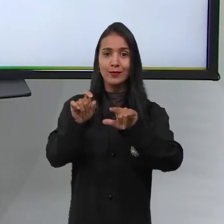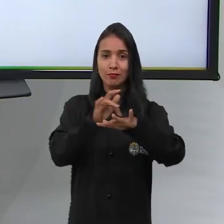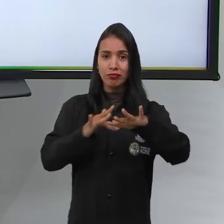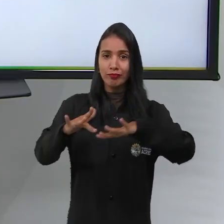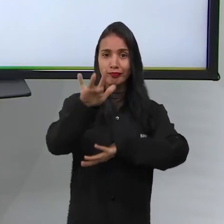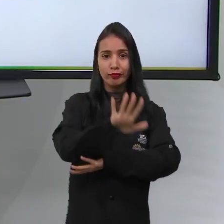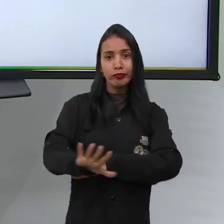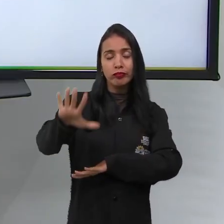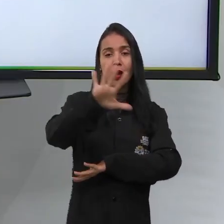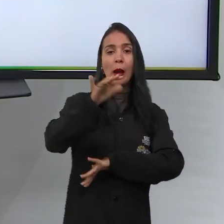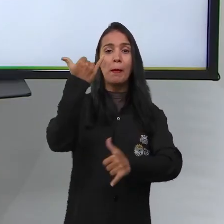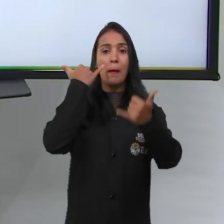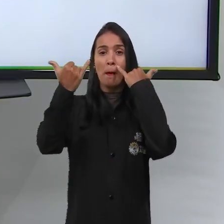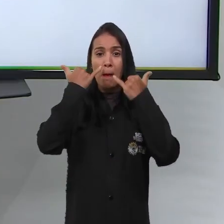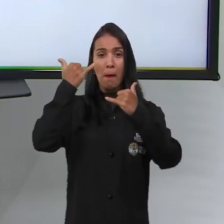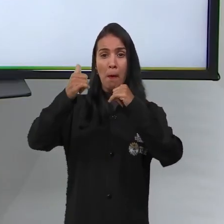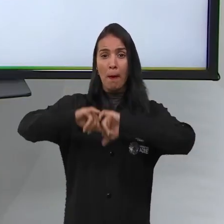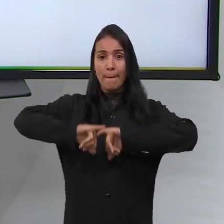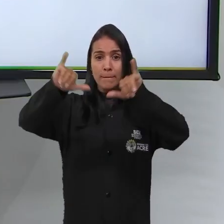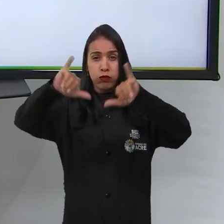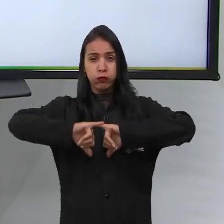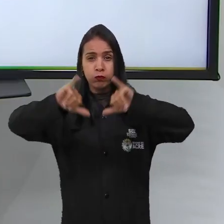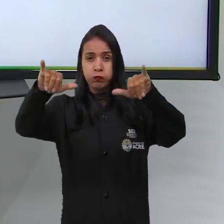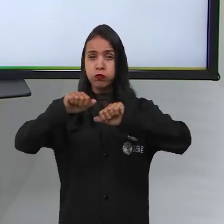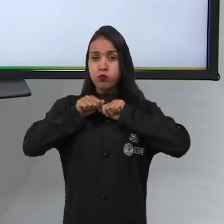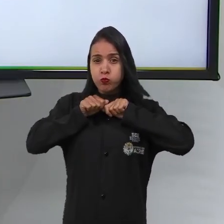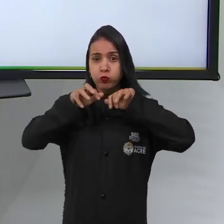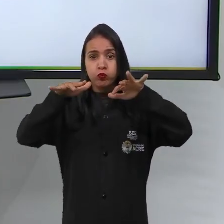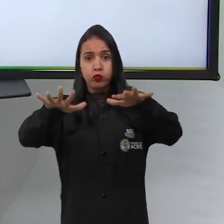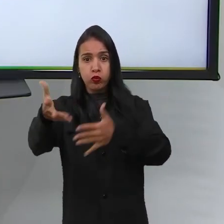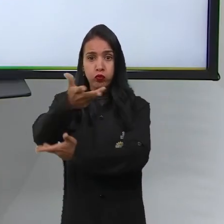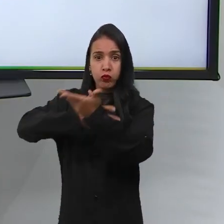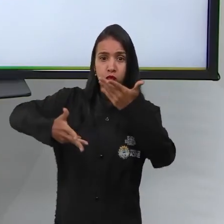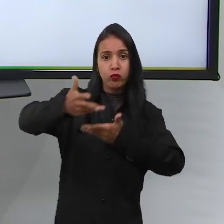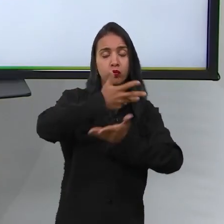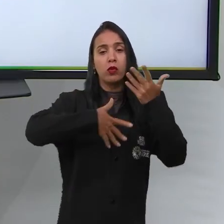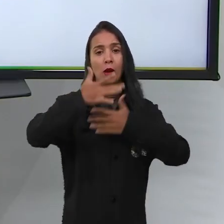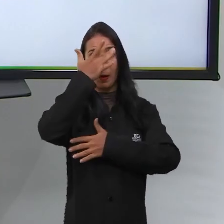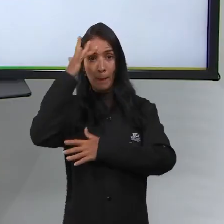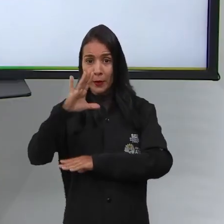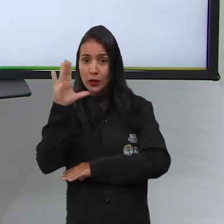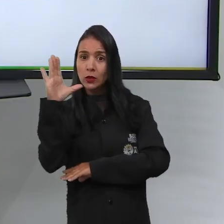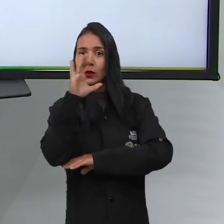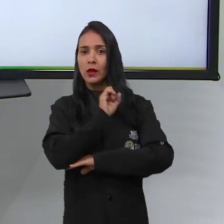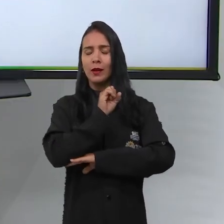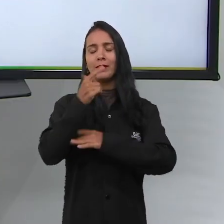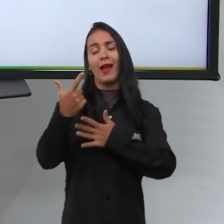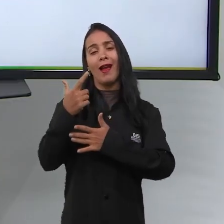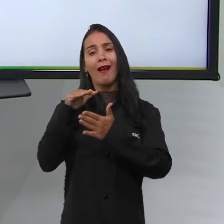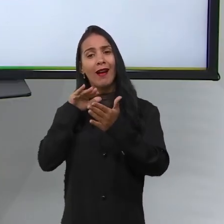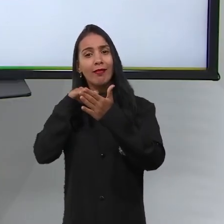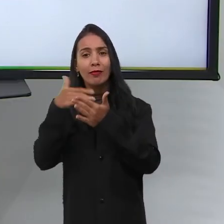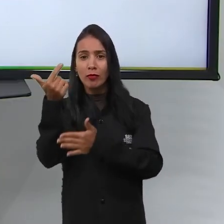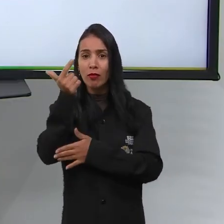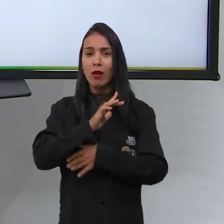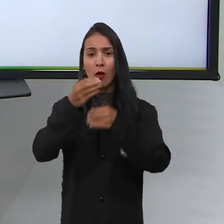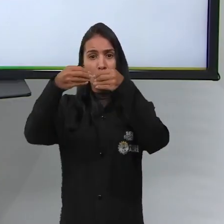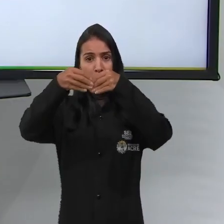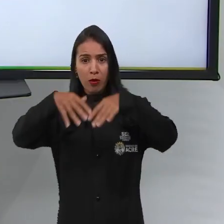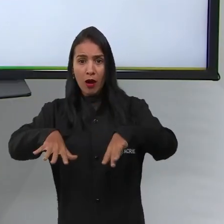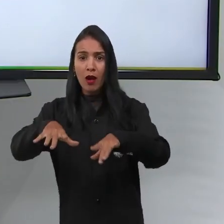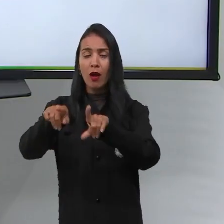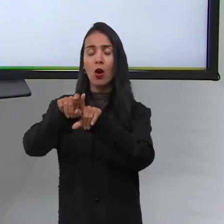elas são veiculadas numa velocidade absurda. E até que se desminta essas informações, pode ser que ela traga